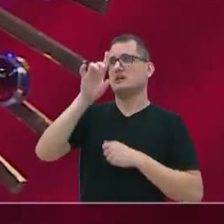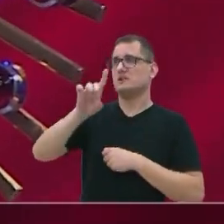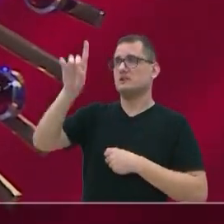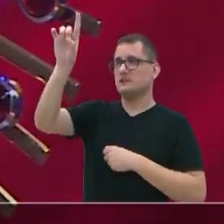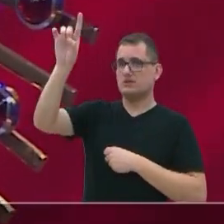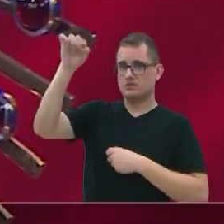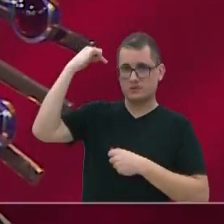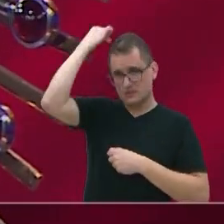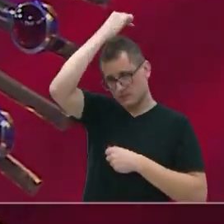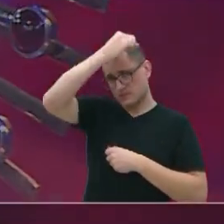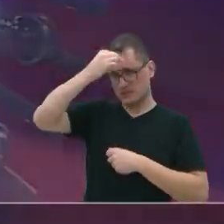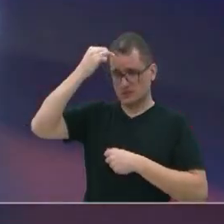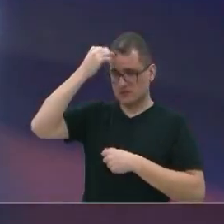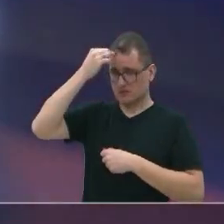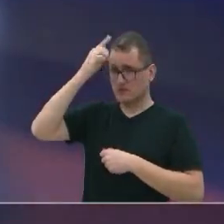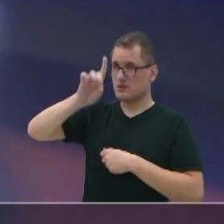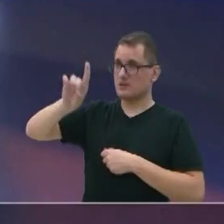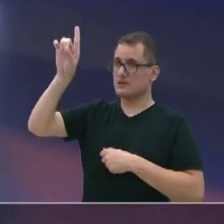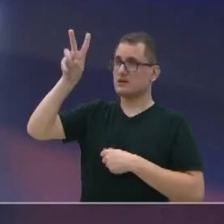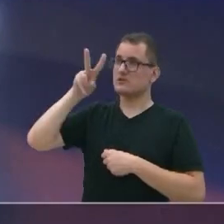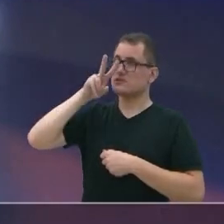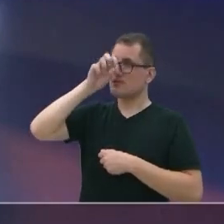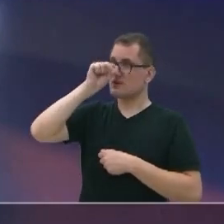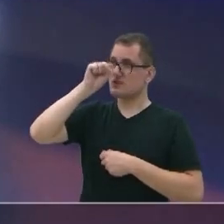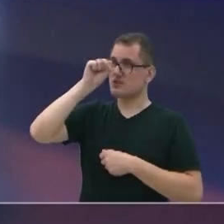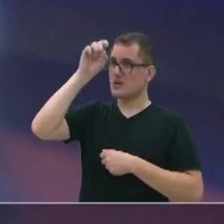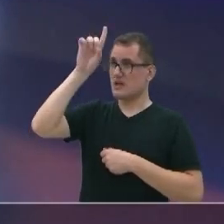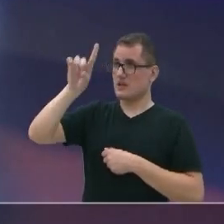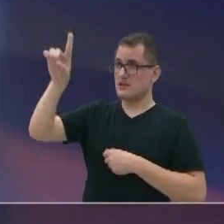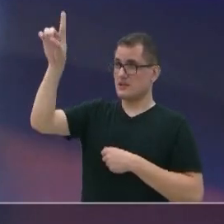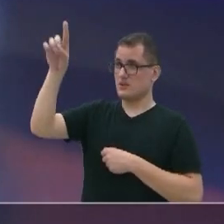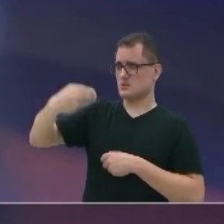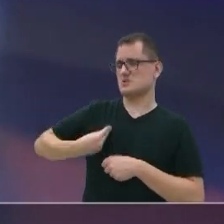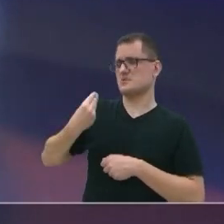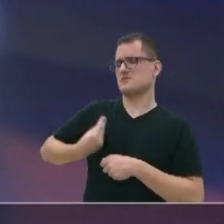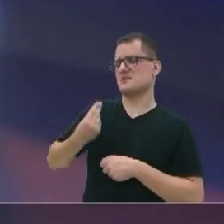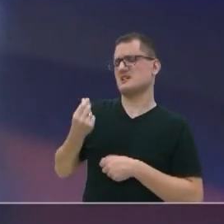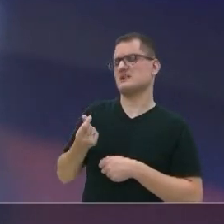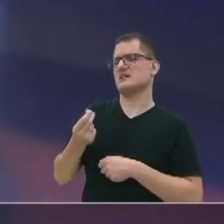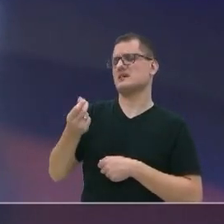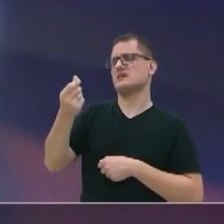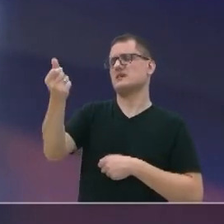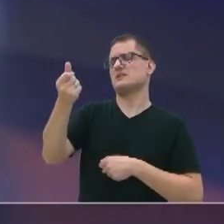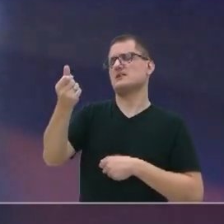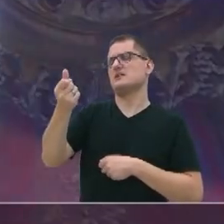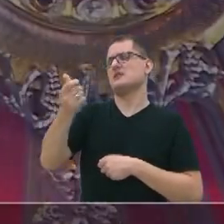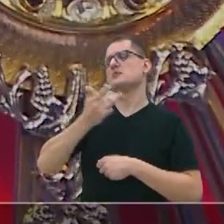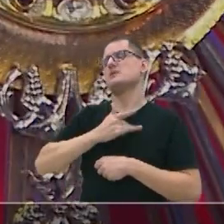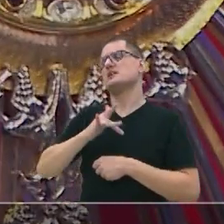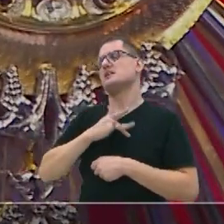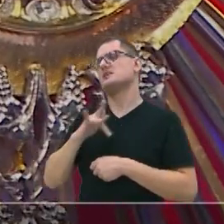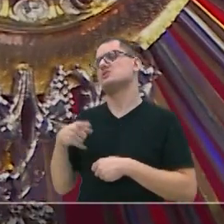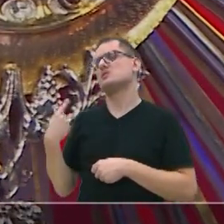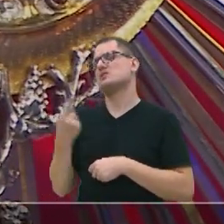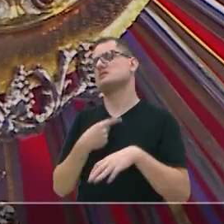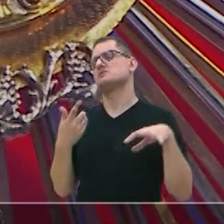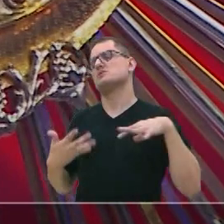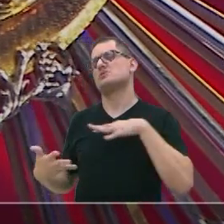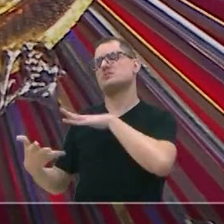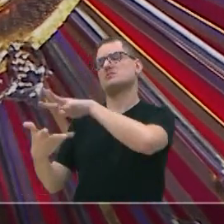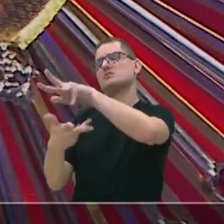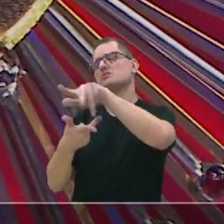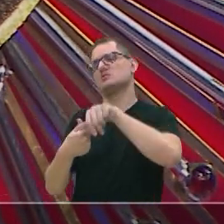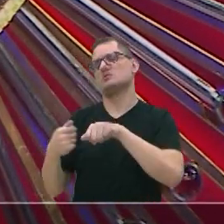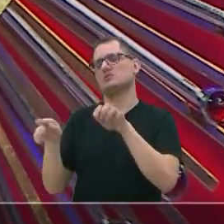Deus Santo, Deus forte, Deus imortal, tende piedade de nós e